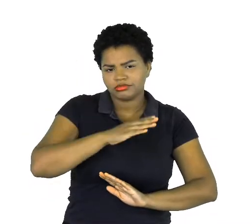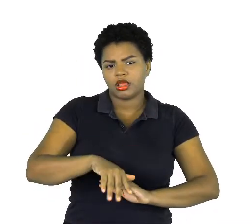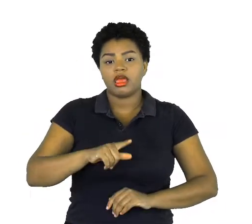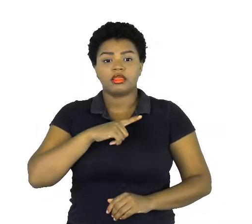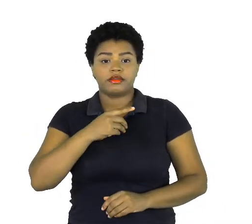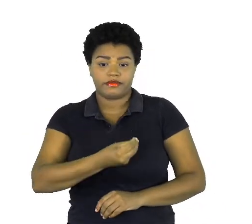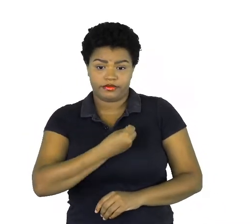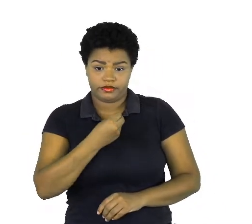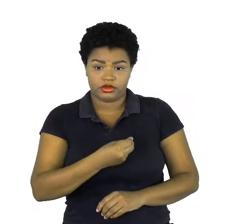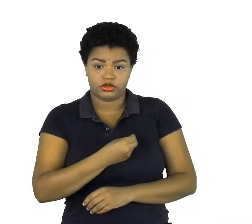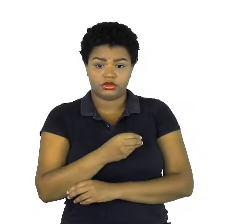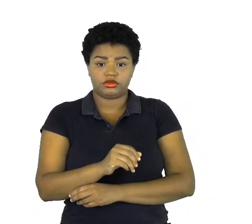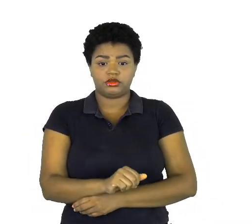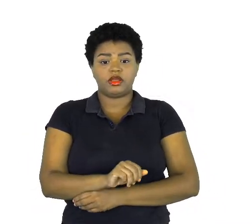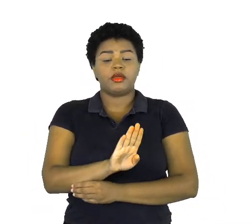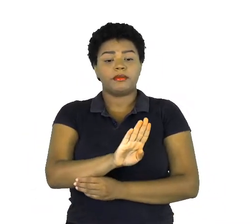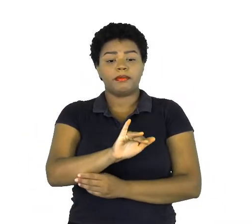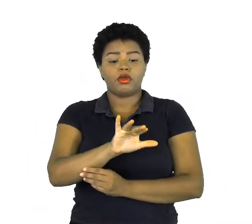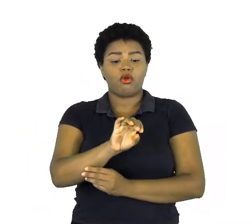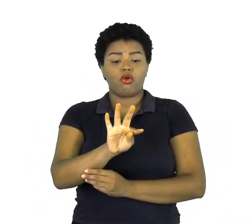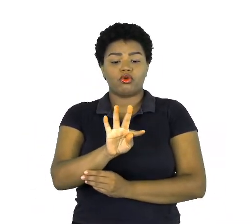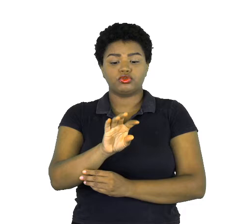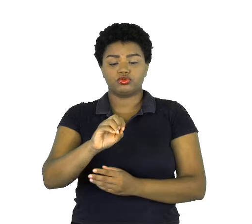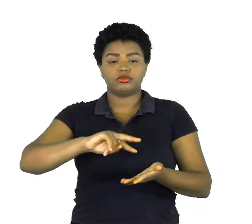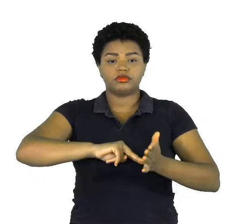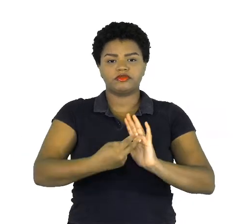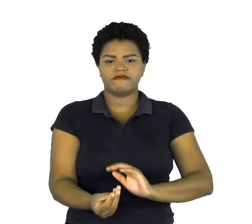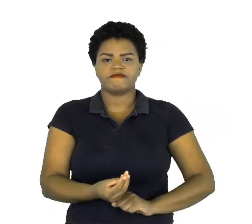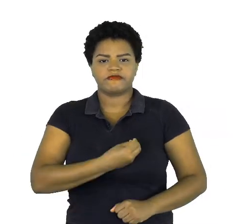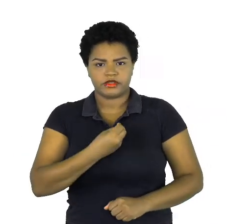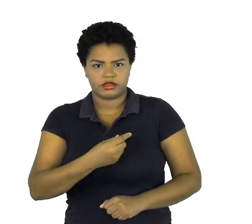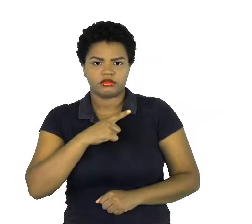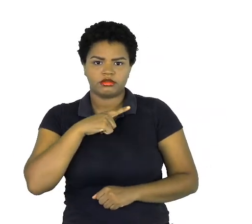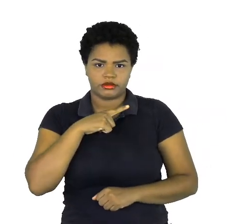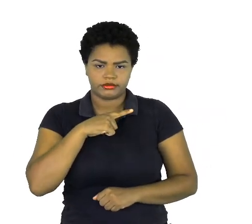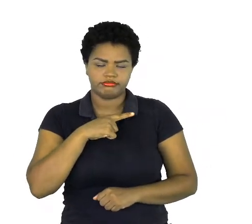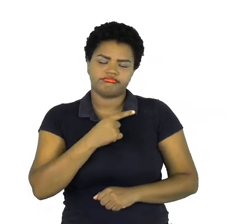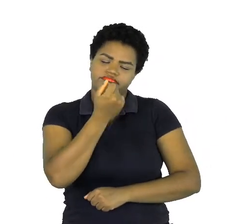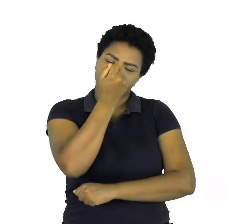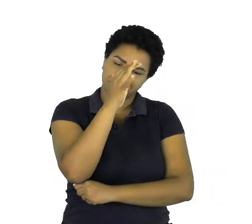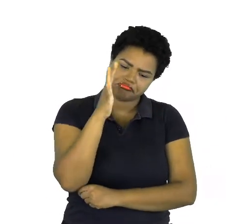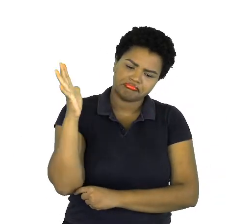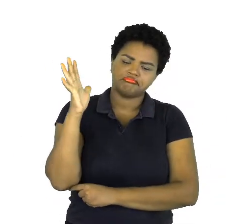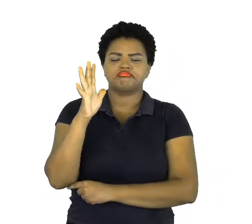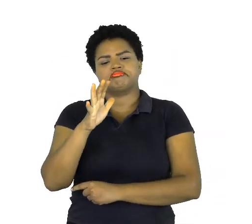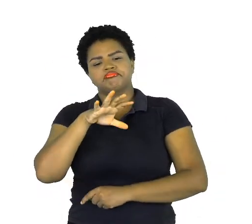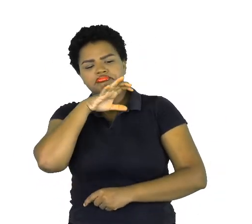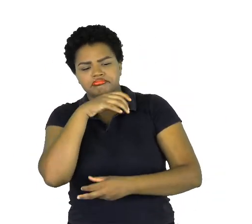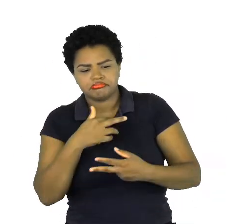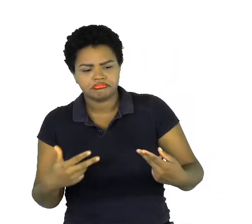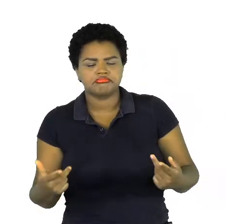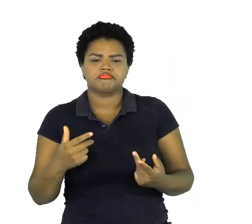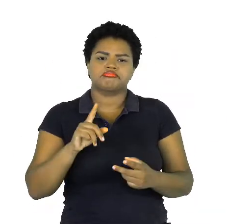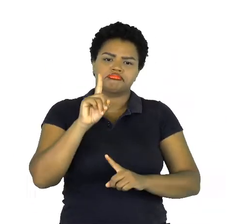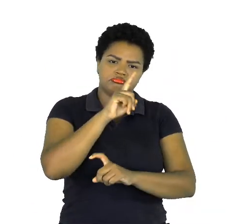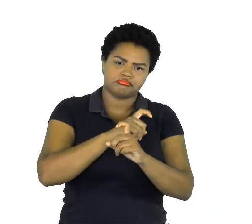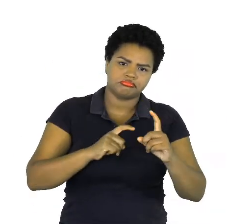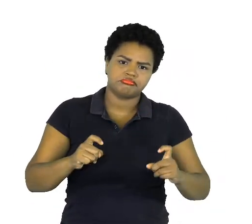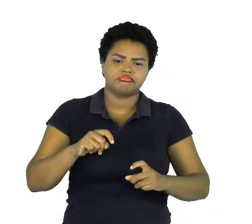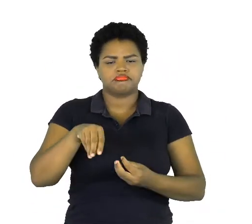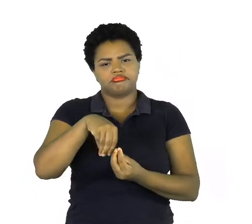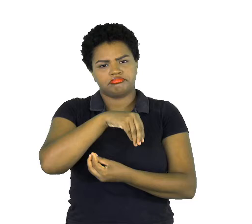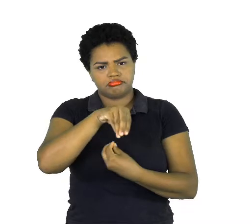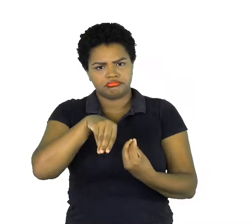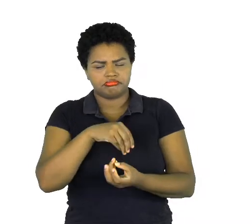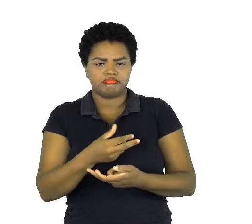Os fatores bióticos vêm de vida, né? Que tem vida, as plantas, animais, as bactérias. E os abióticos,